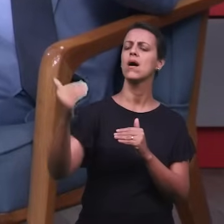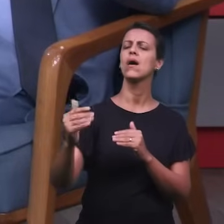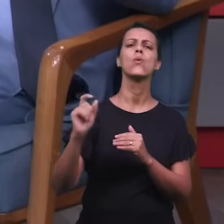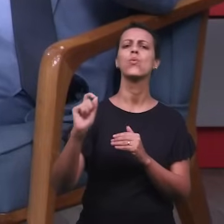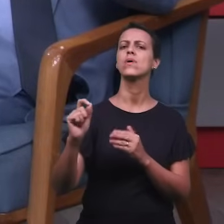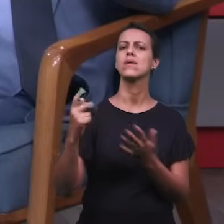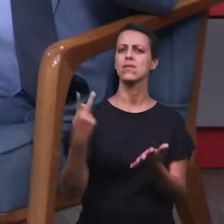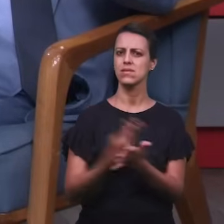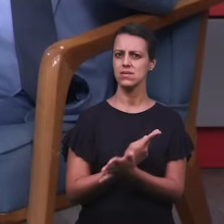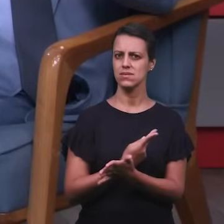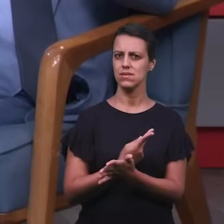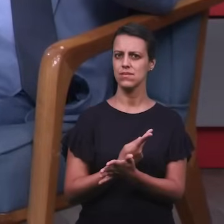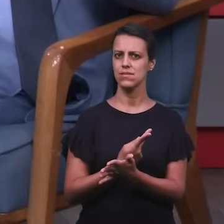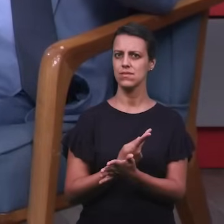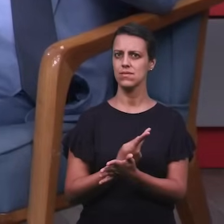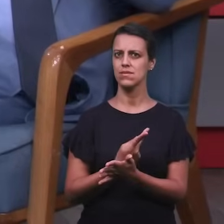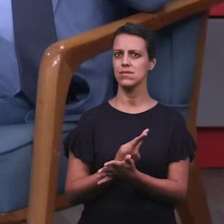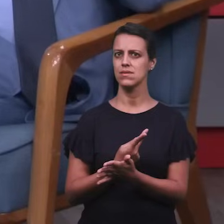Palavra.